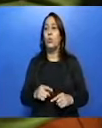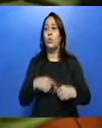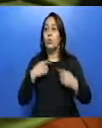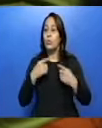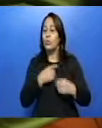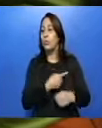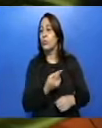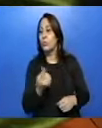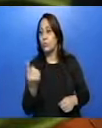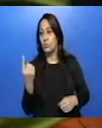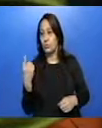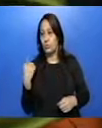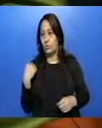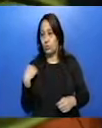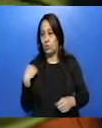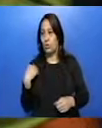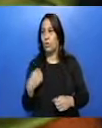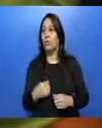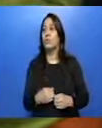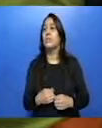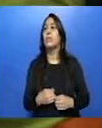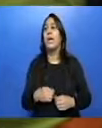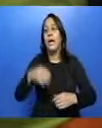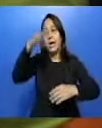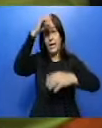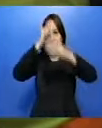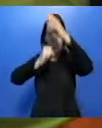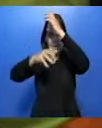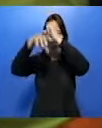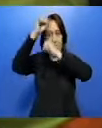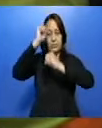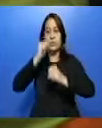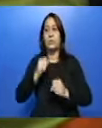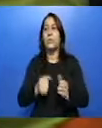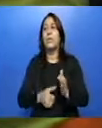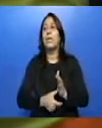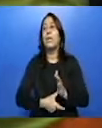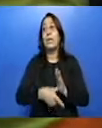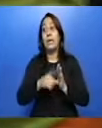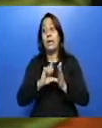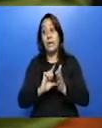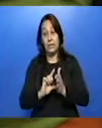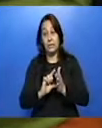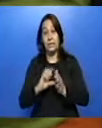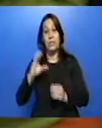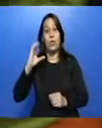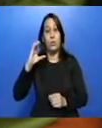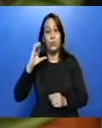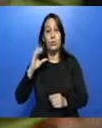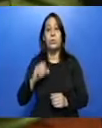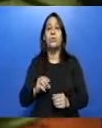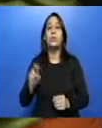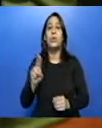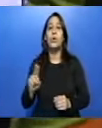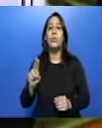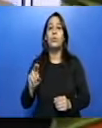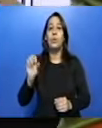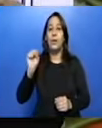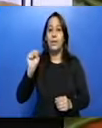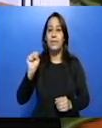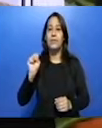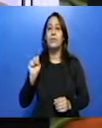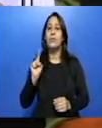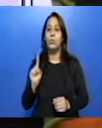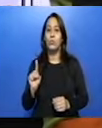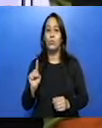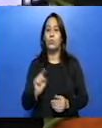com o som dele de S. Então, se vir antes uma consoante, eu uso apenas um S.